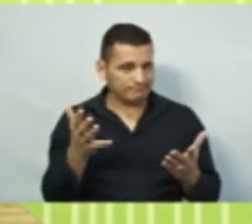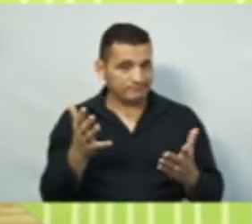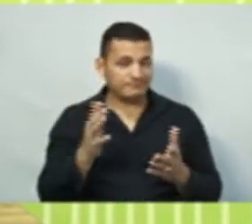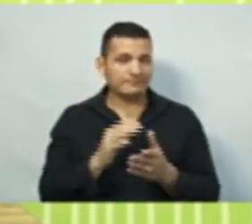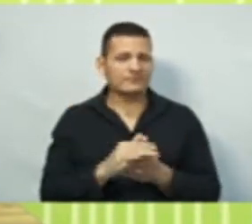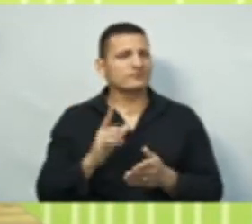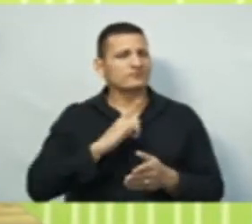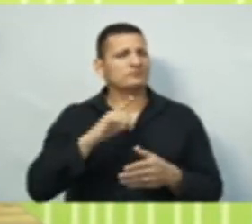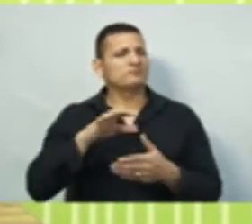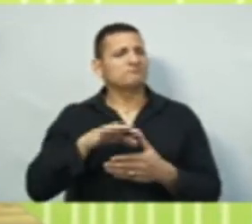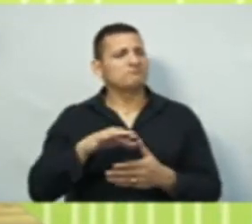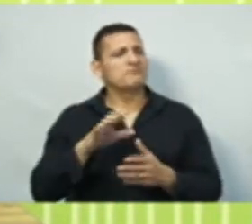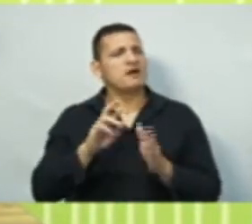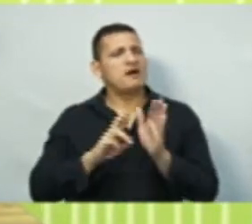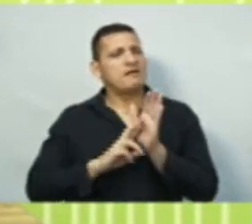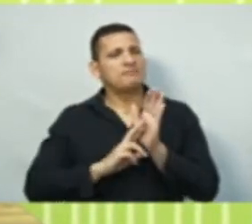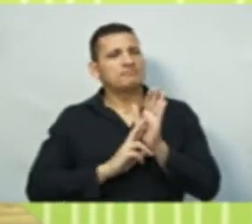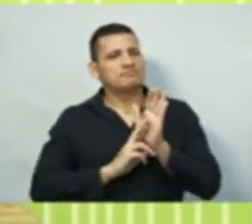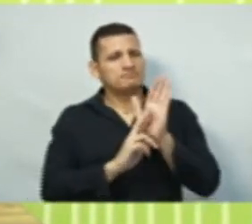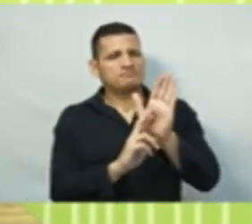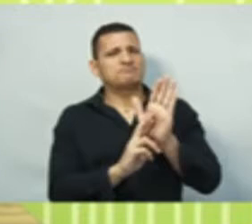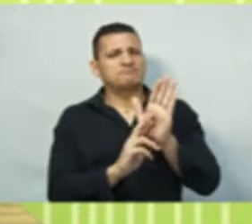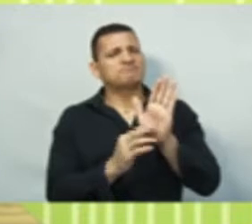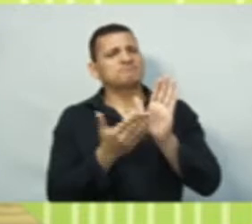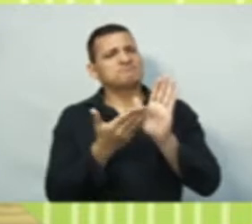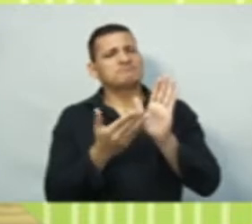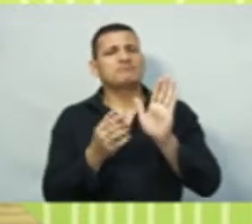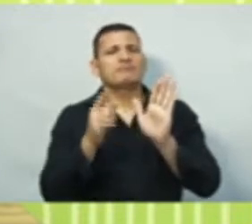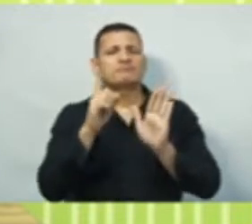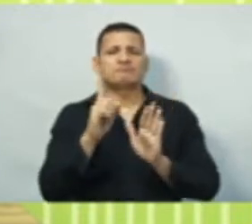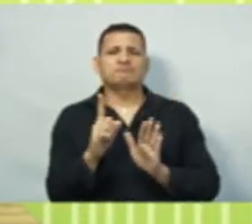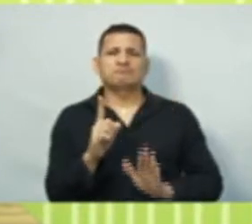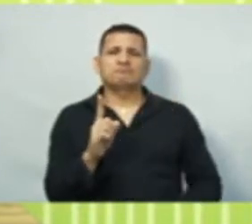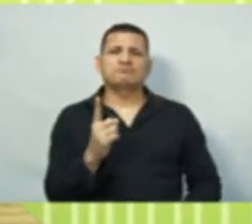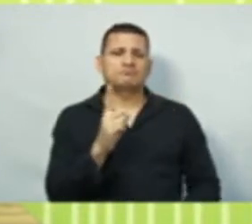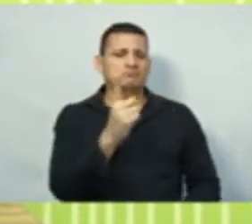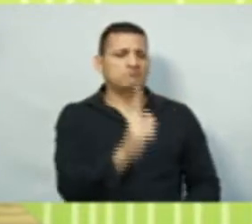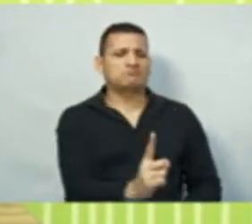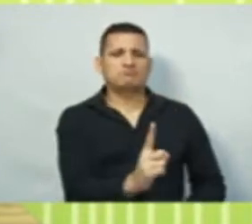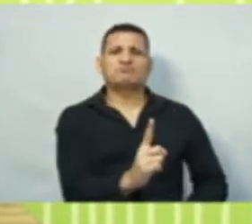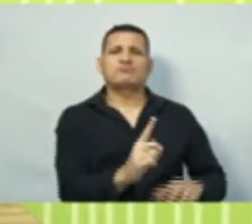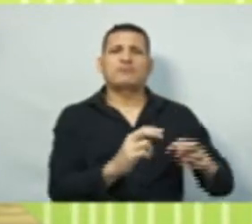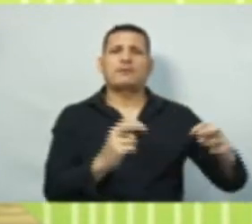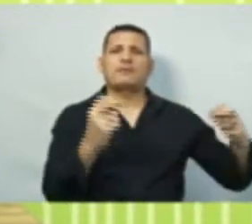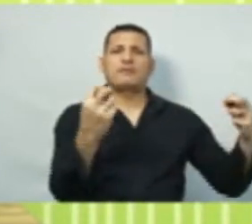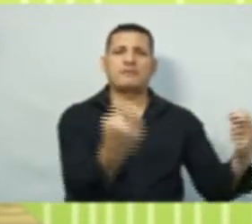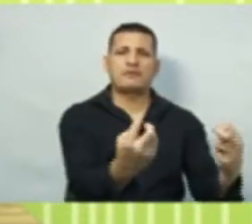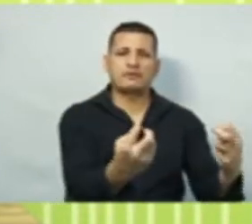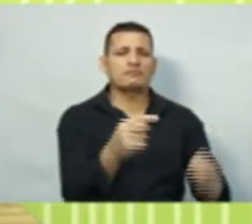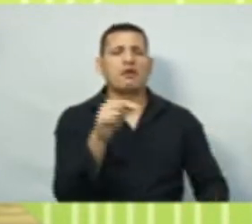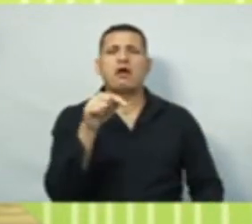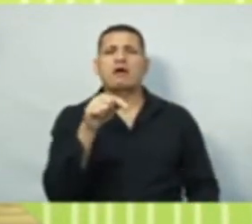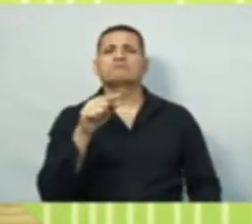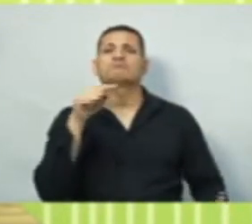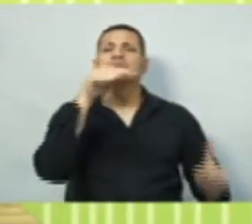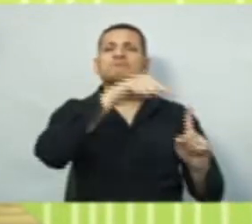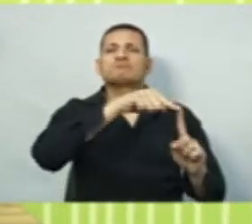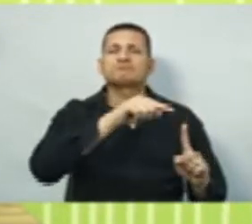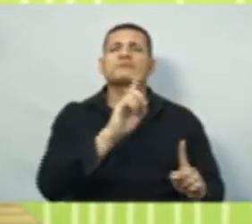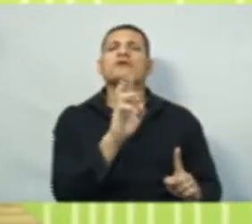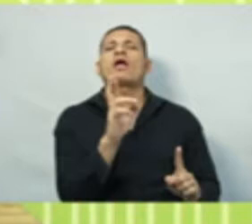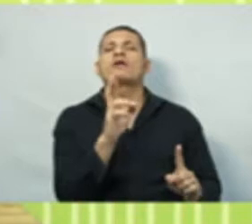tinha um representante do Estado que ia para as Assembleias Gerais, participava, indicava quem ia entrar, quem